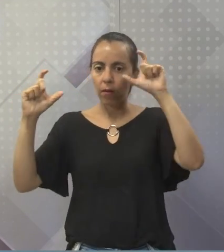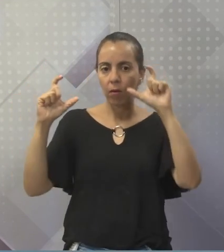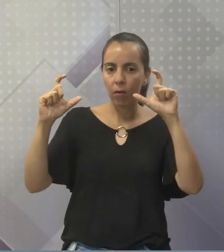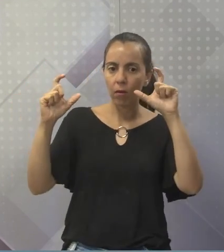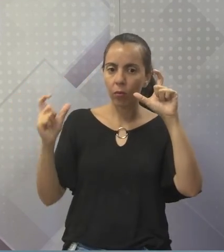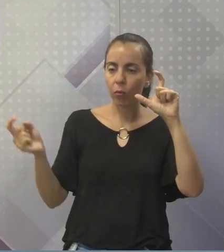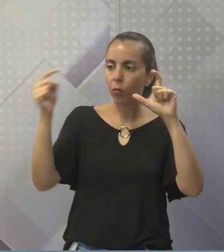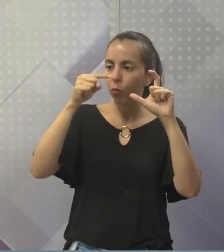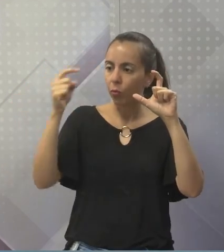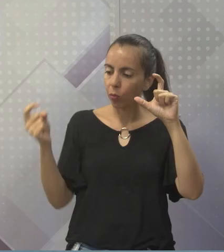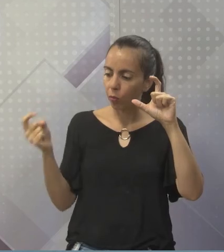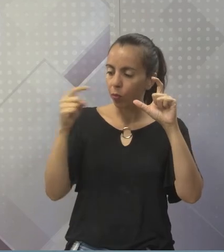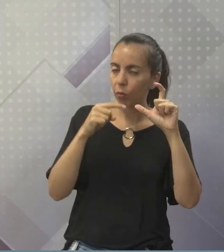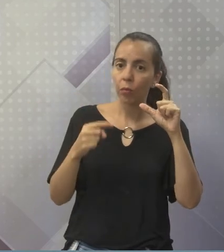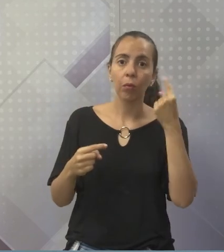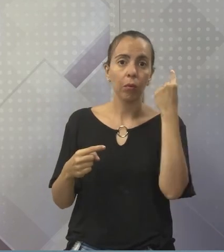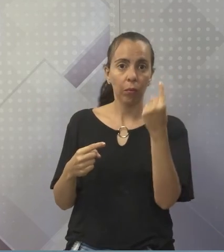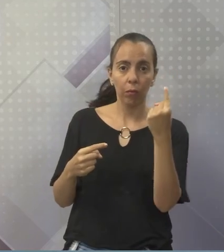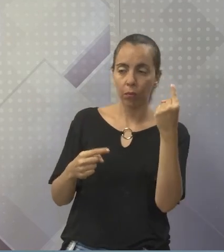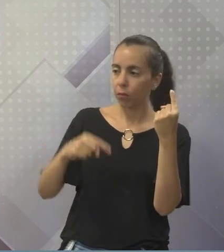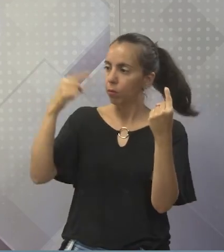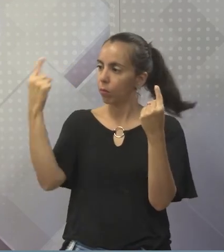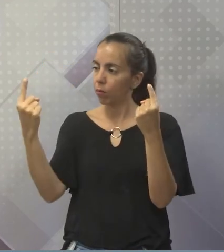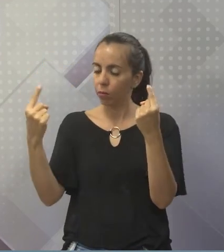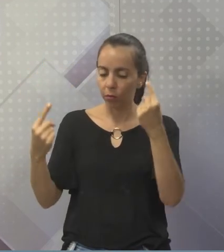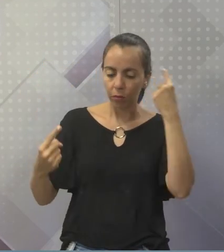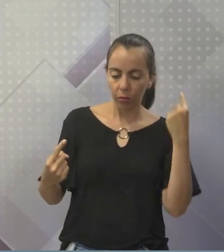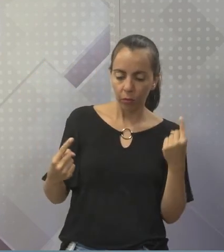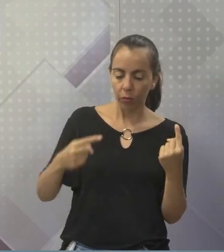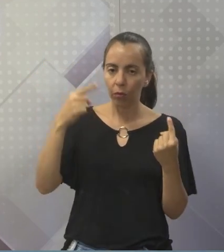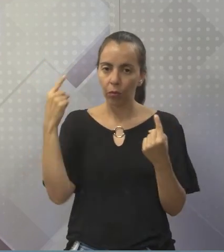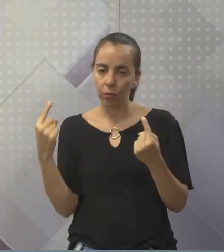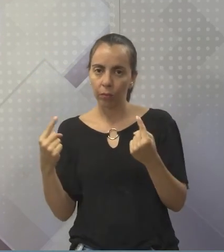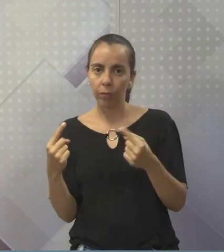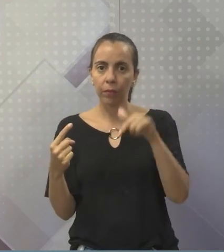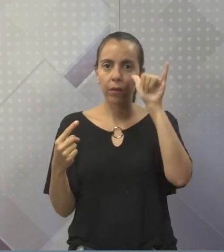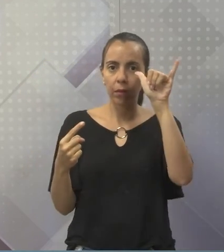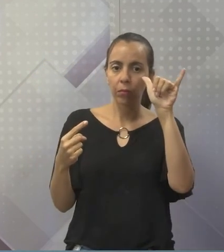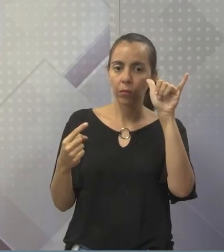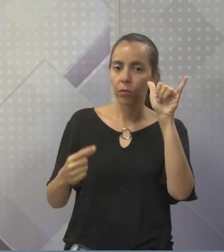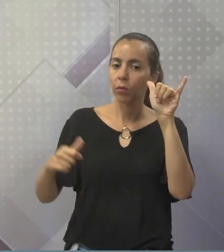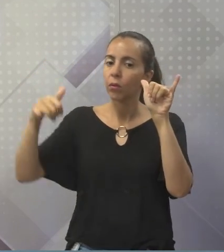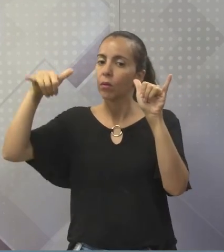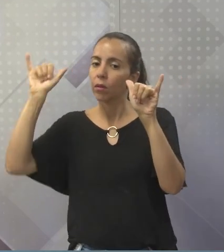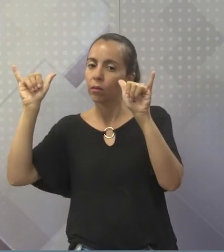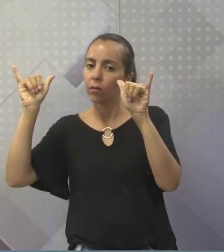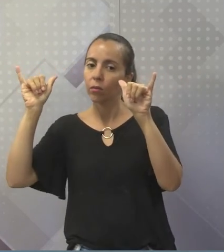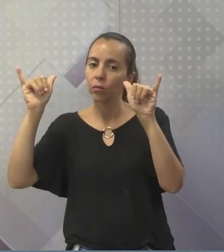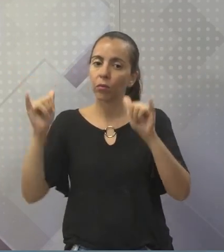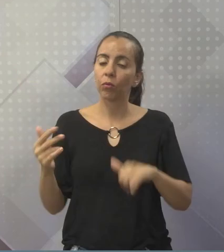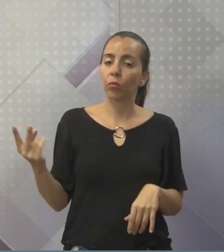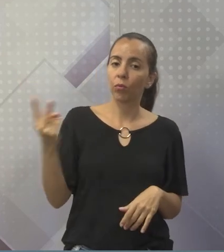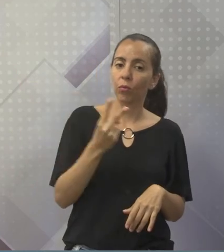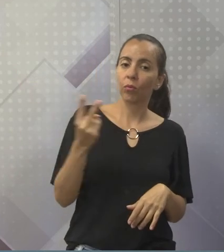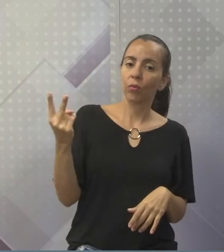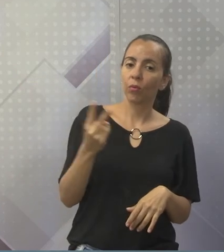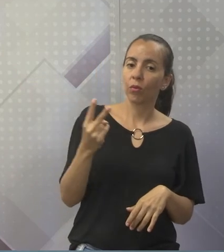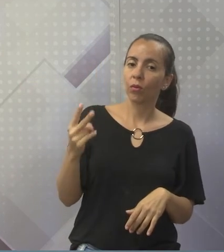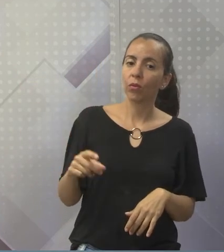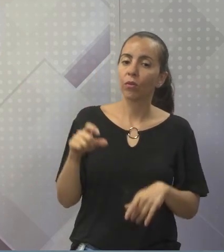estar ligado a um valor de y. Não pode o x ter dois valores, nunca. Os dois